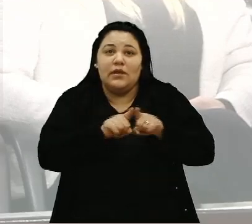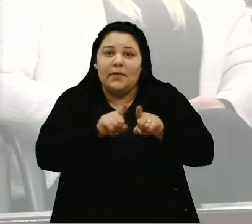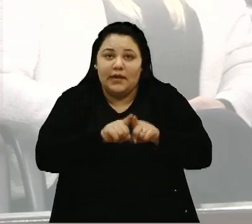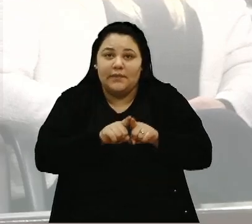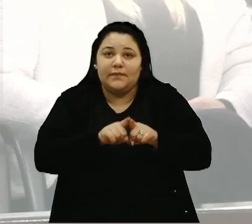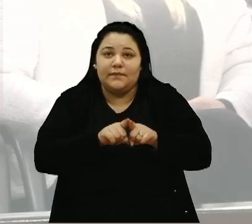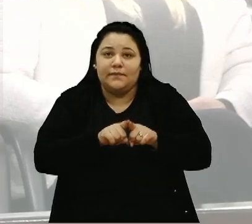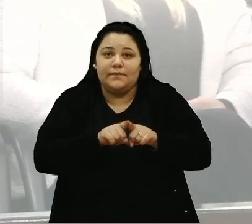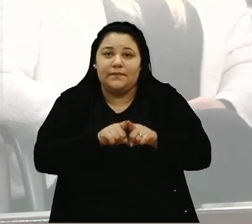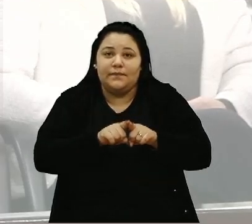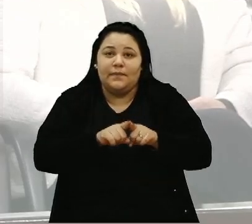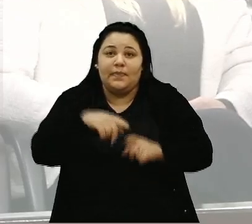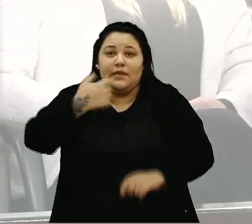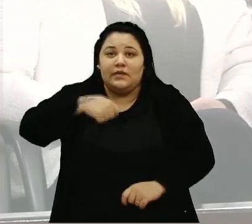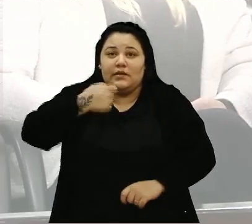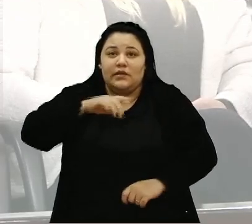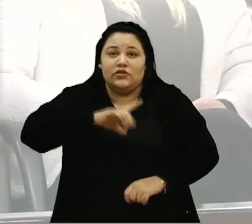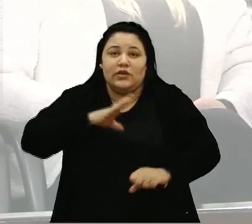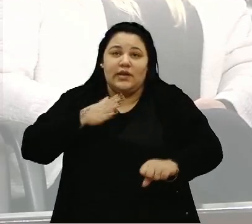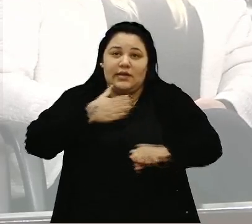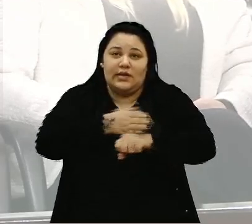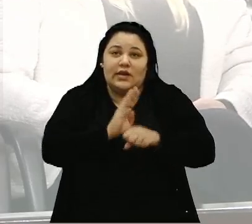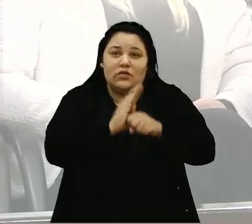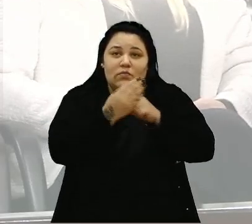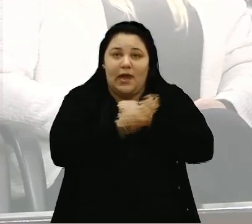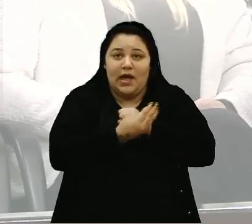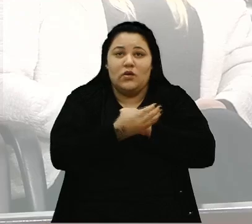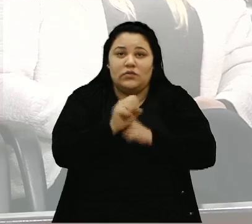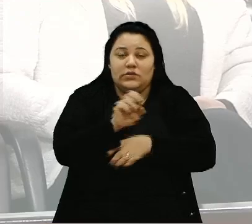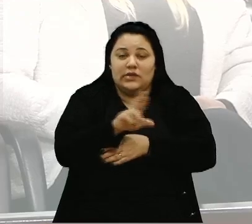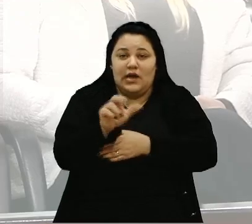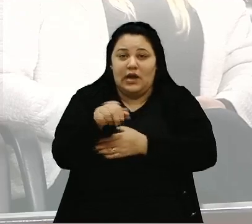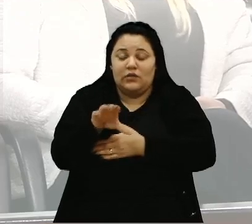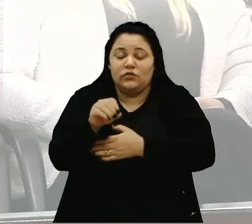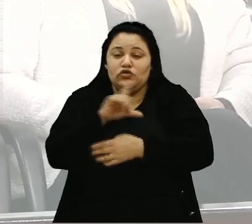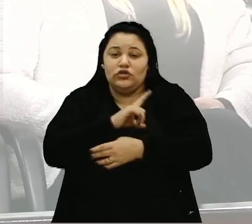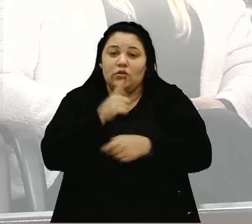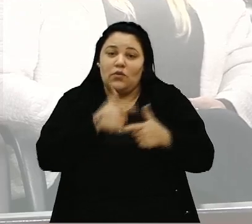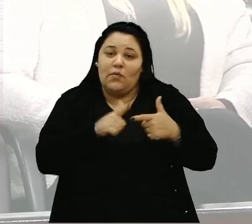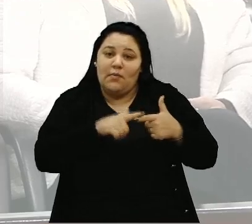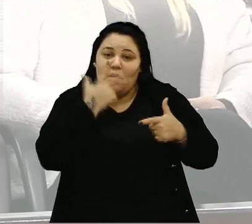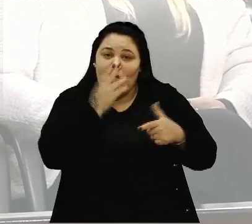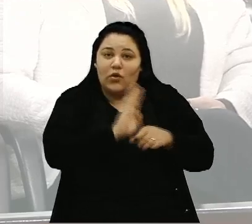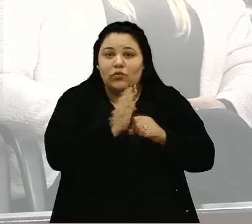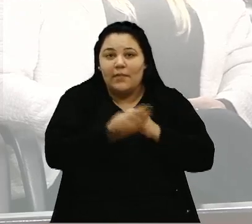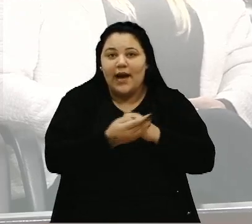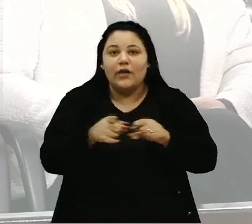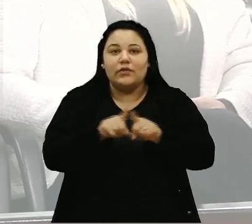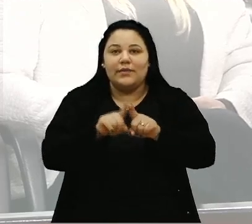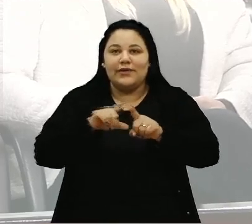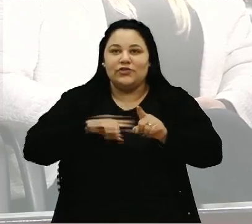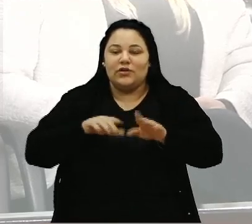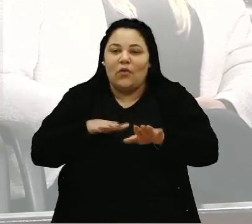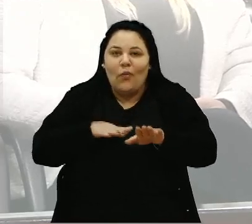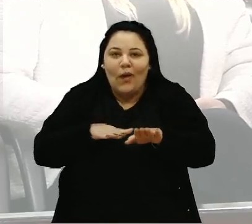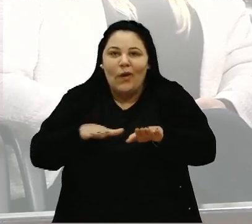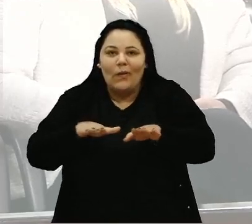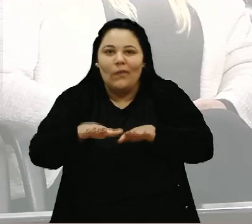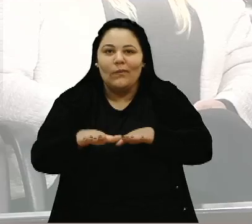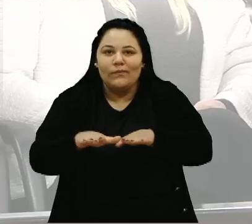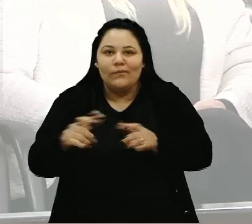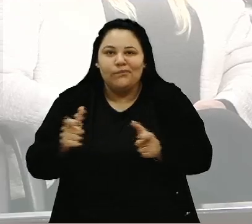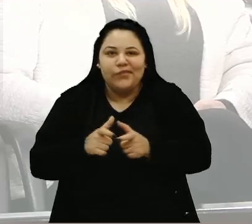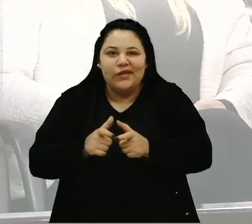que tinha na entrada do bairro Serrano, também tinha o mesmo problema do bairro Planalto. Lá no bairro Serrano tinha um refúgio muito pequeno, e